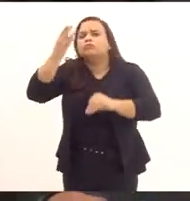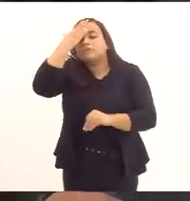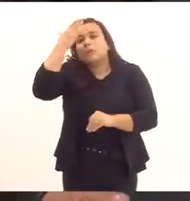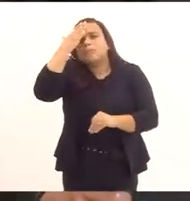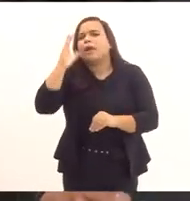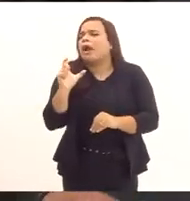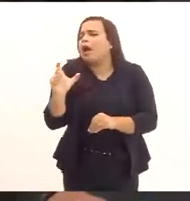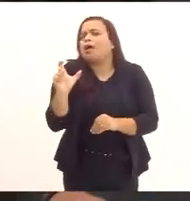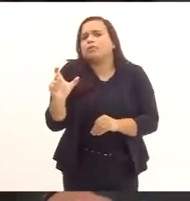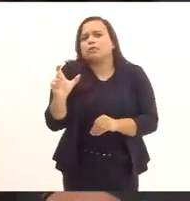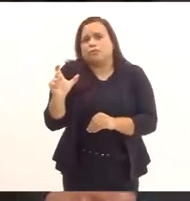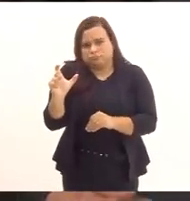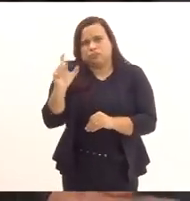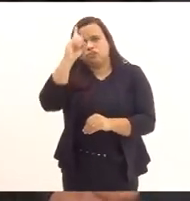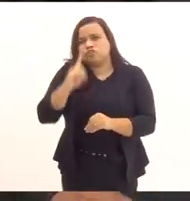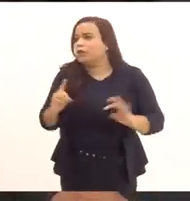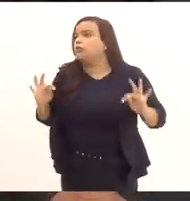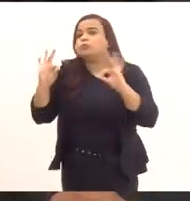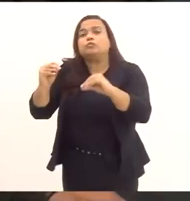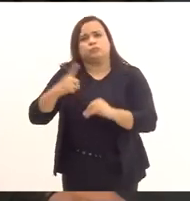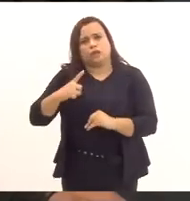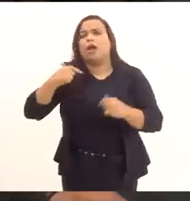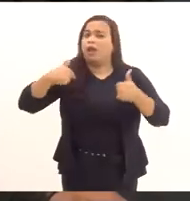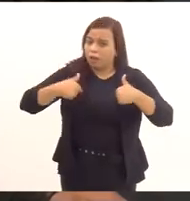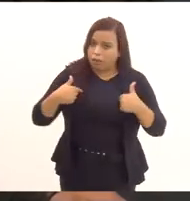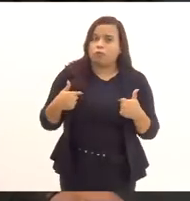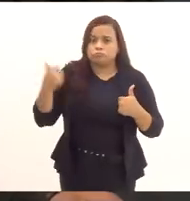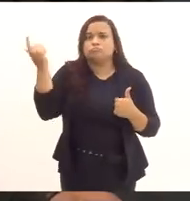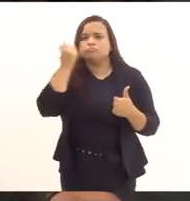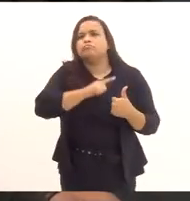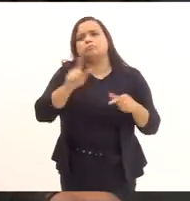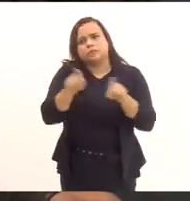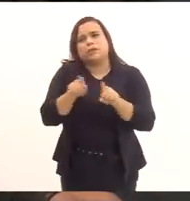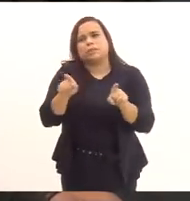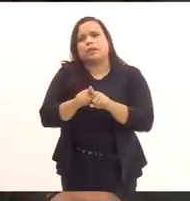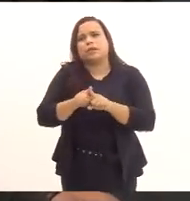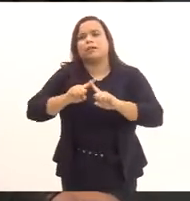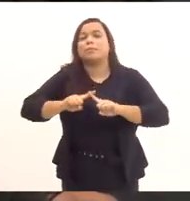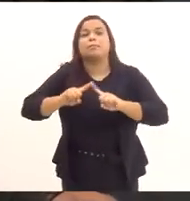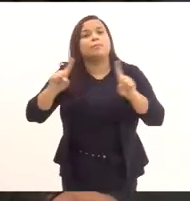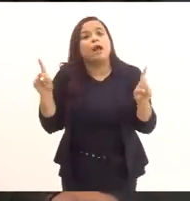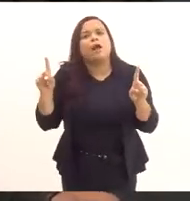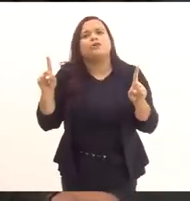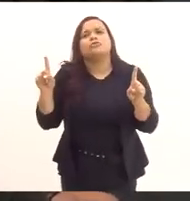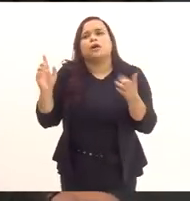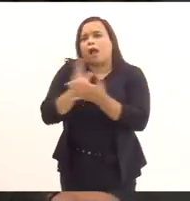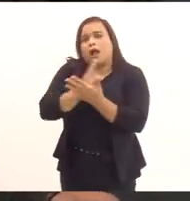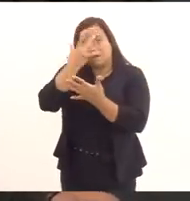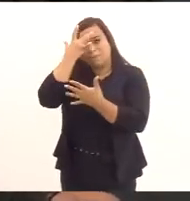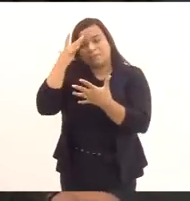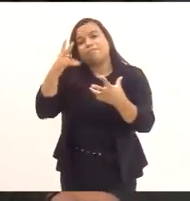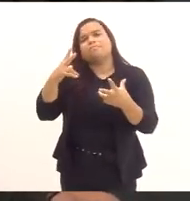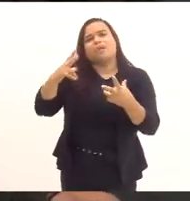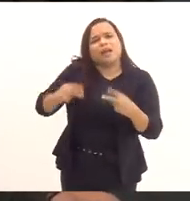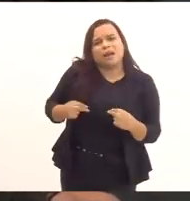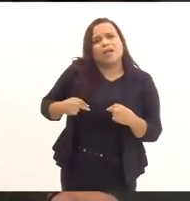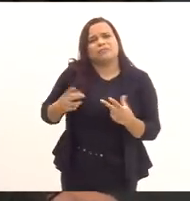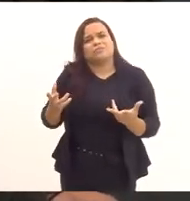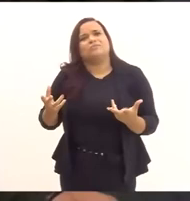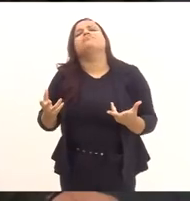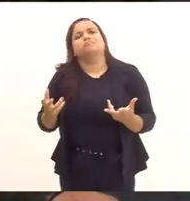passei pela situação na verdade não foi preciso recorrer a os benefícios mas tem pessoas que merecem precisão e que tem o direito